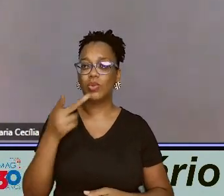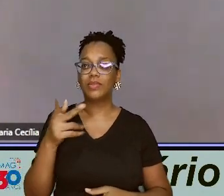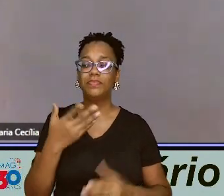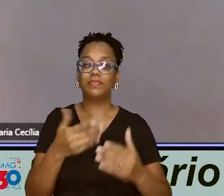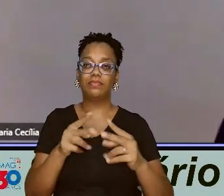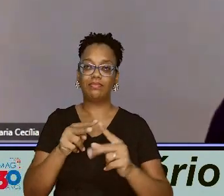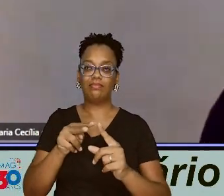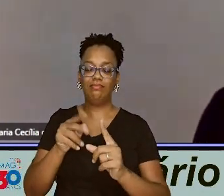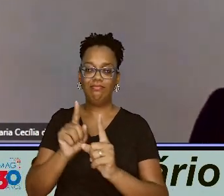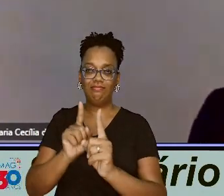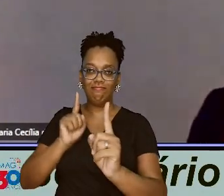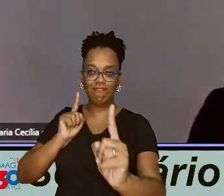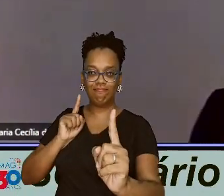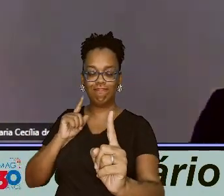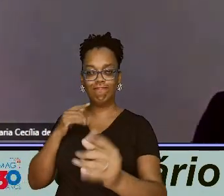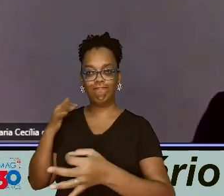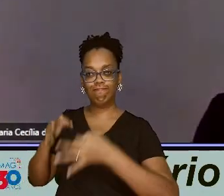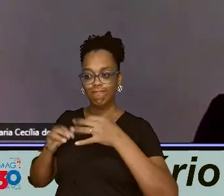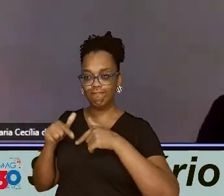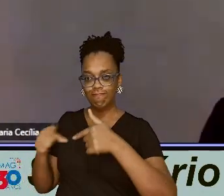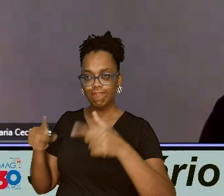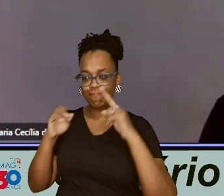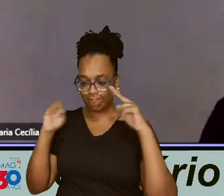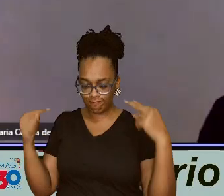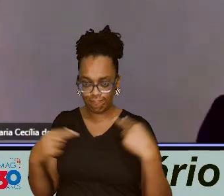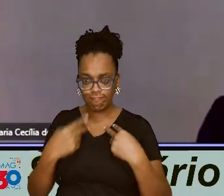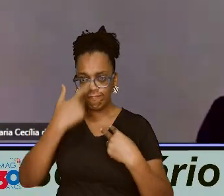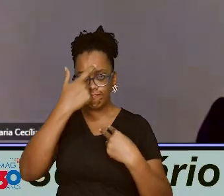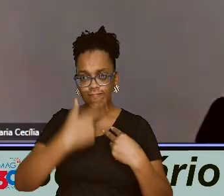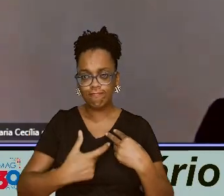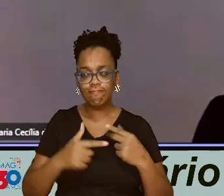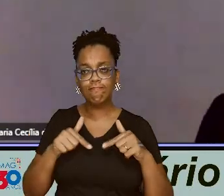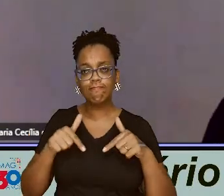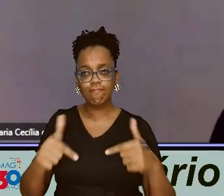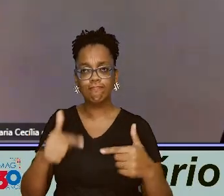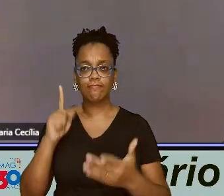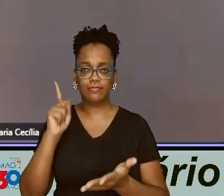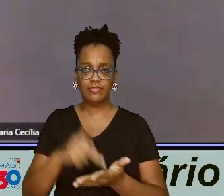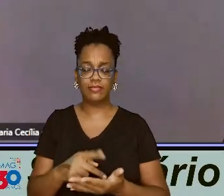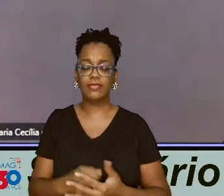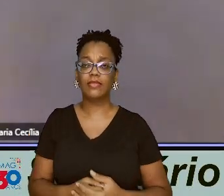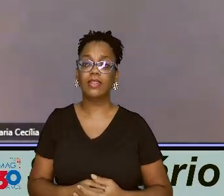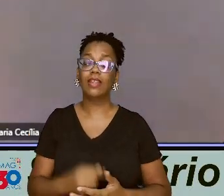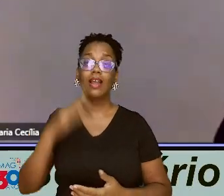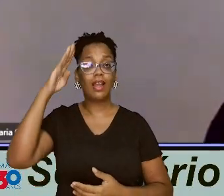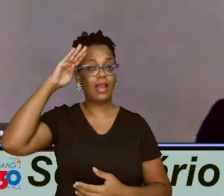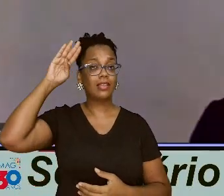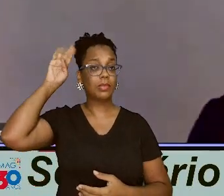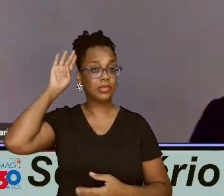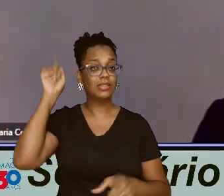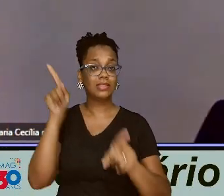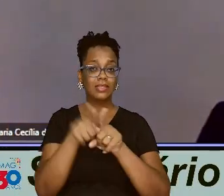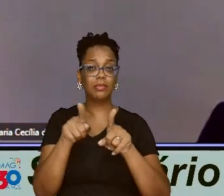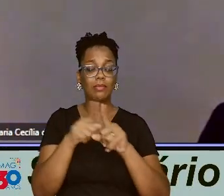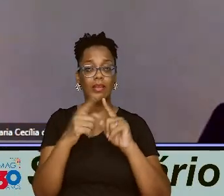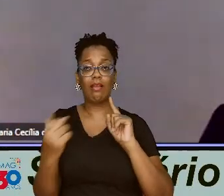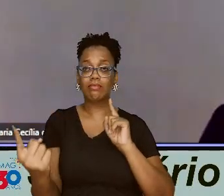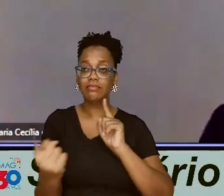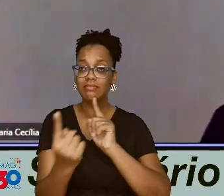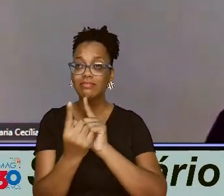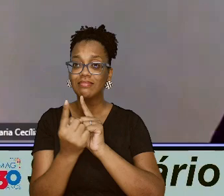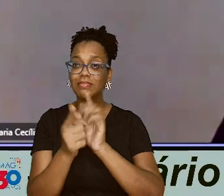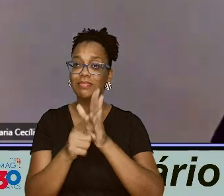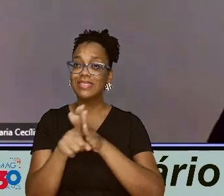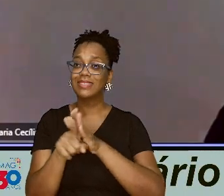própria atividade jurisdicional e se olhar enquanto sujeito, enquanto ator de uma realidade, e a academia também de se aproximar mais do seu objeto de